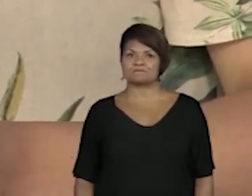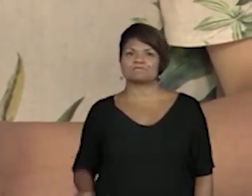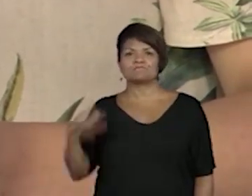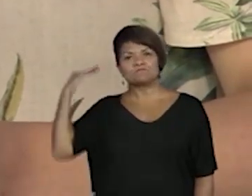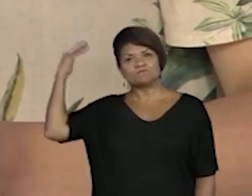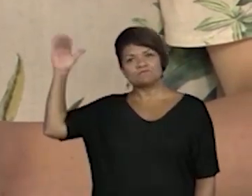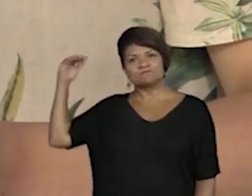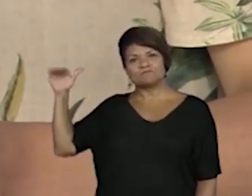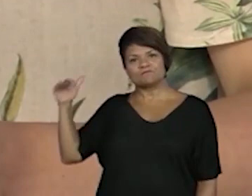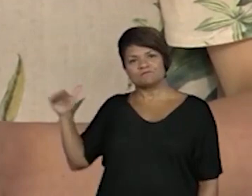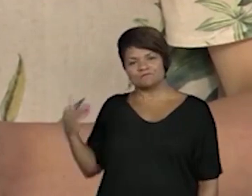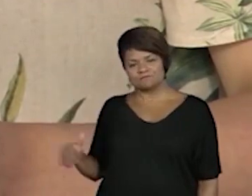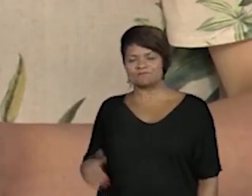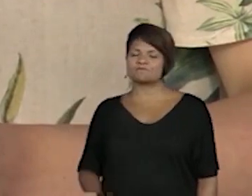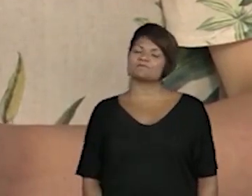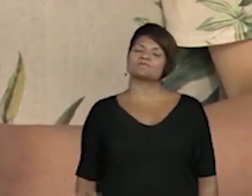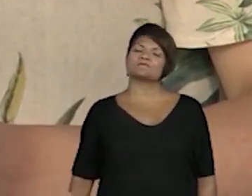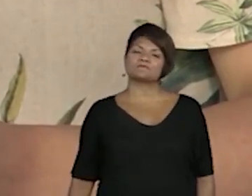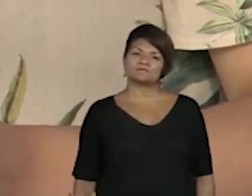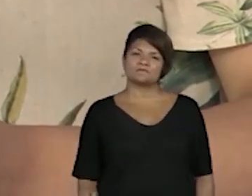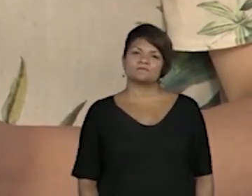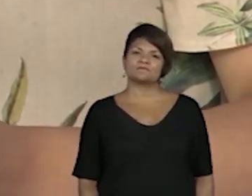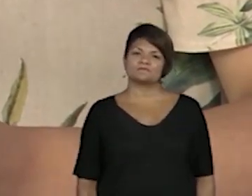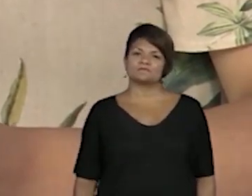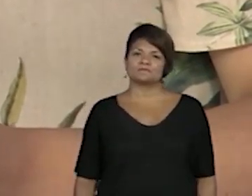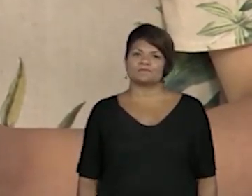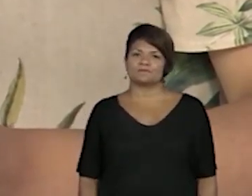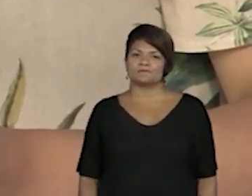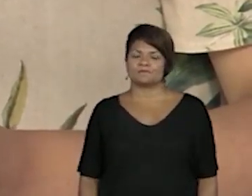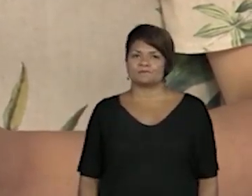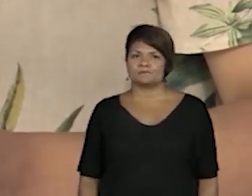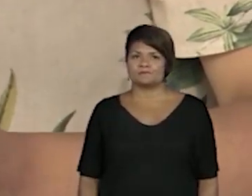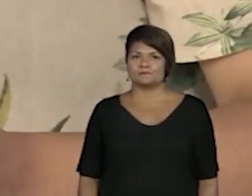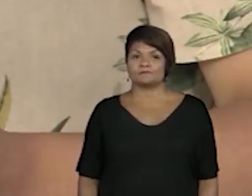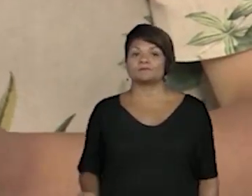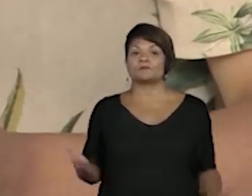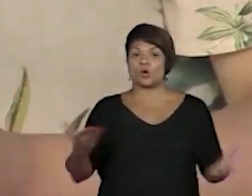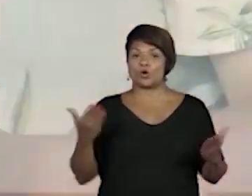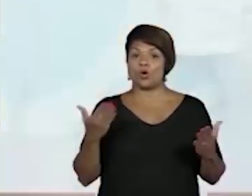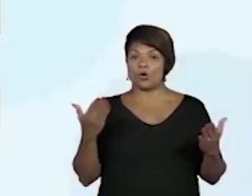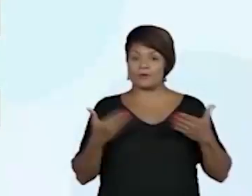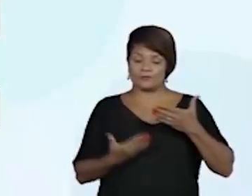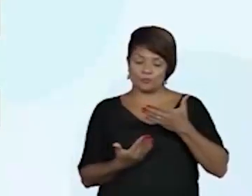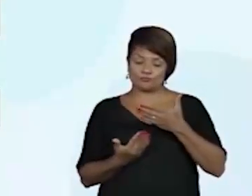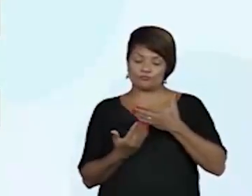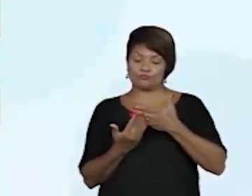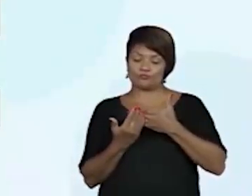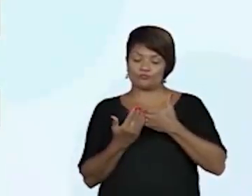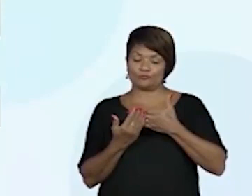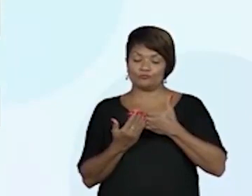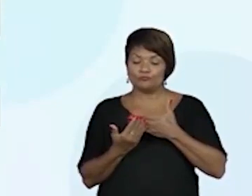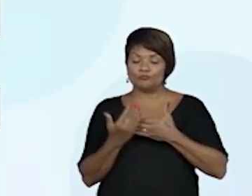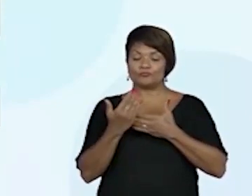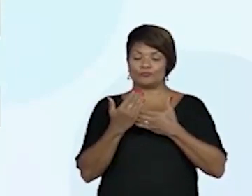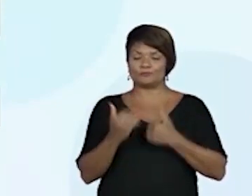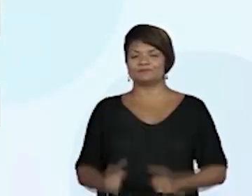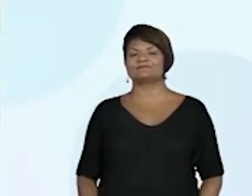que é a dezena em verde, e o 9, unidade laranjinha. Então, vamos colocar aqui